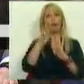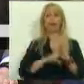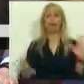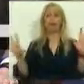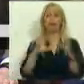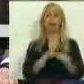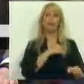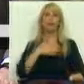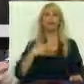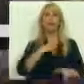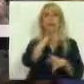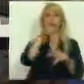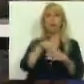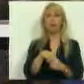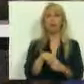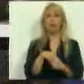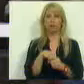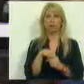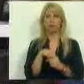as entidades abrangidas.